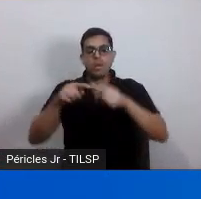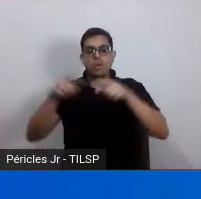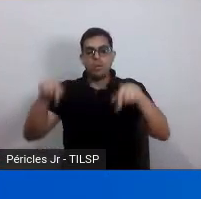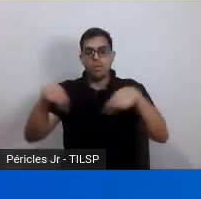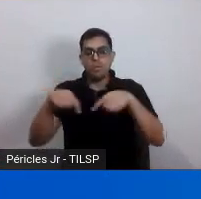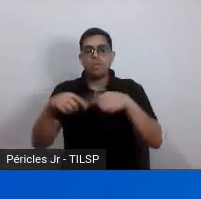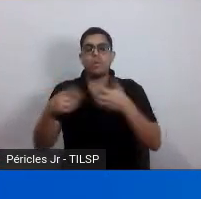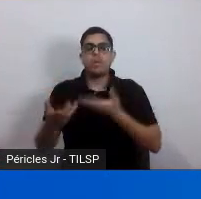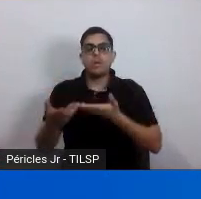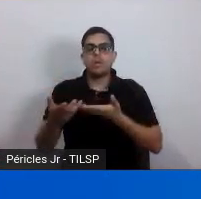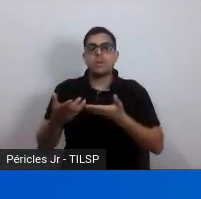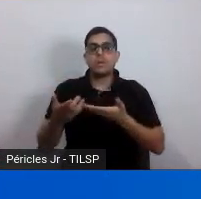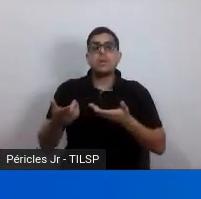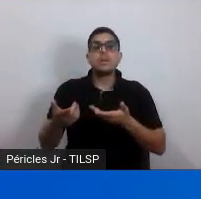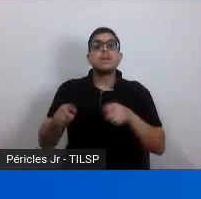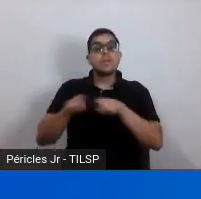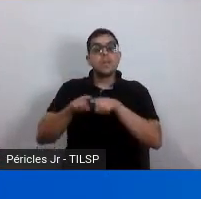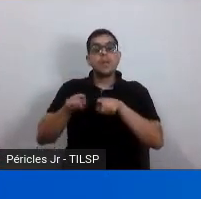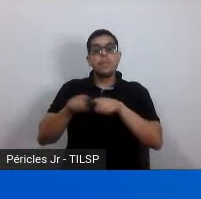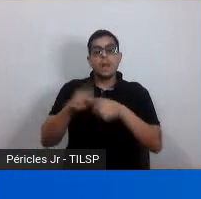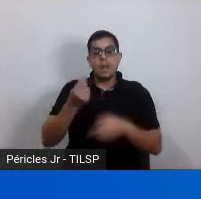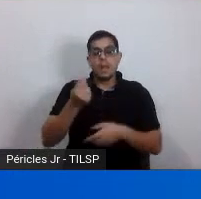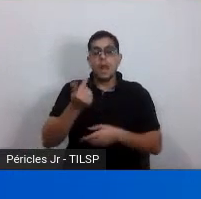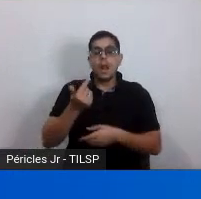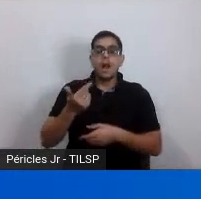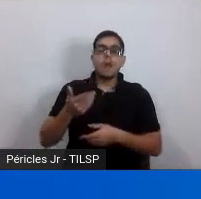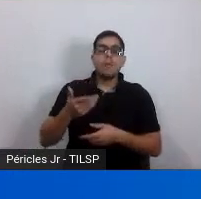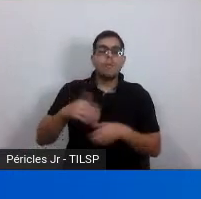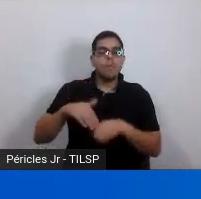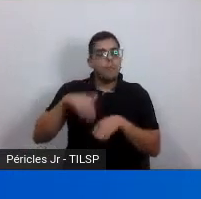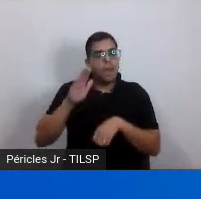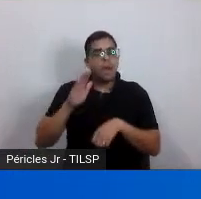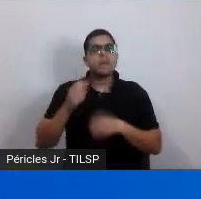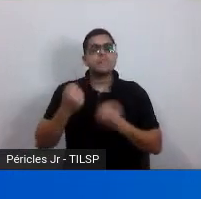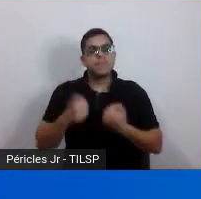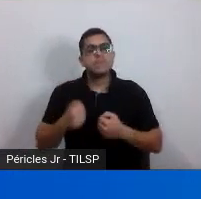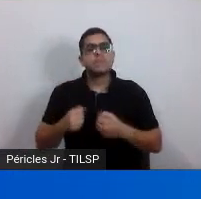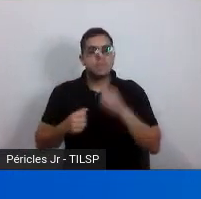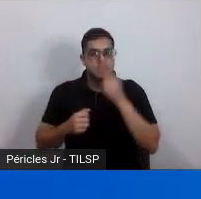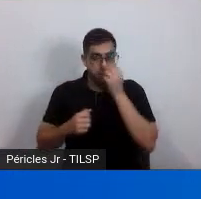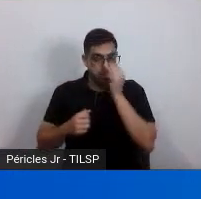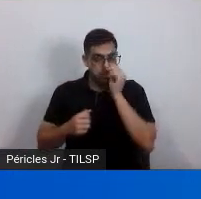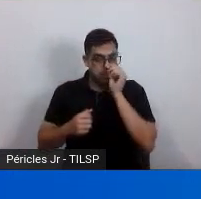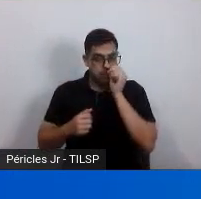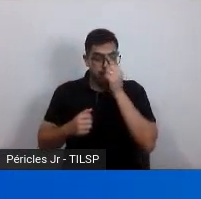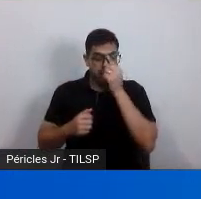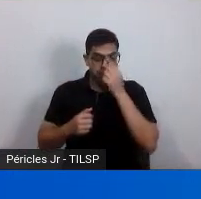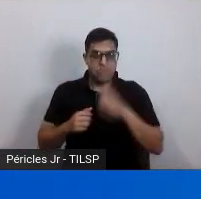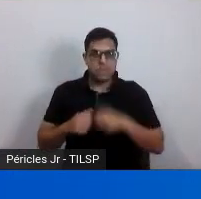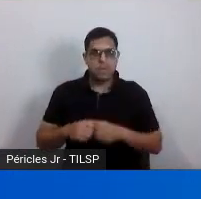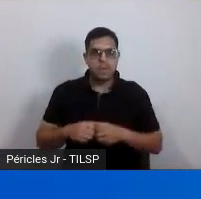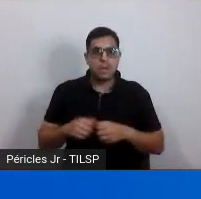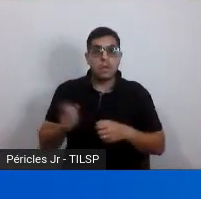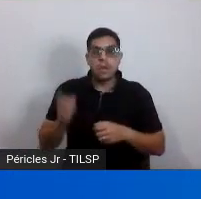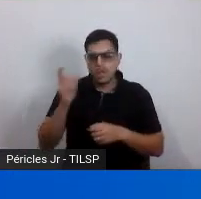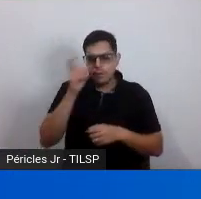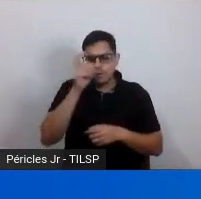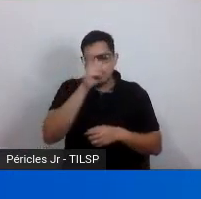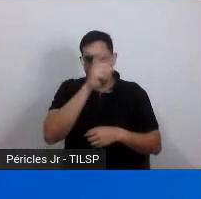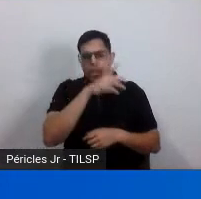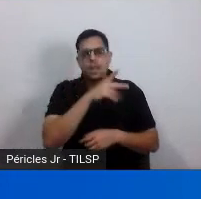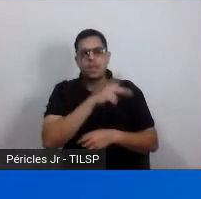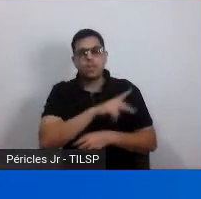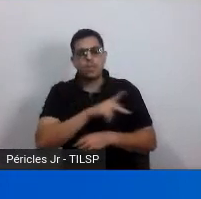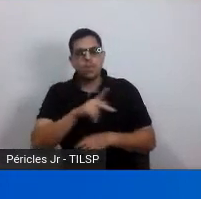questão para que ele entregue realmente mas é muito eu considero que ainda é muito difícil trazer essa tecnologia não tem nem tempo para poder estudar